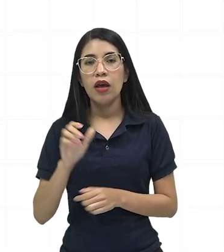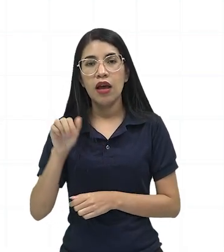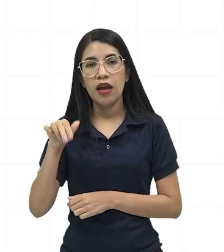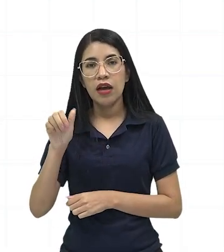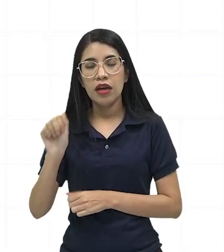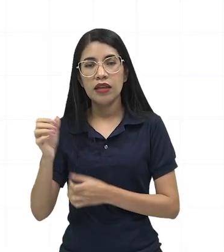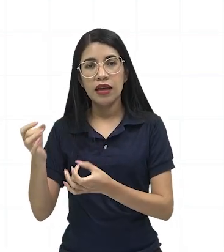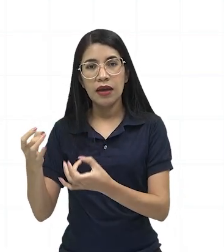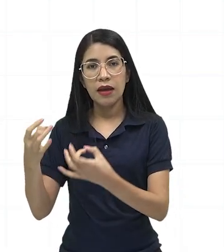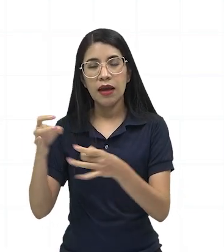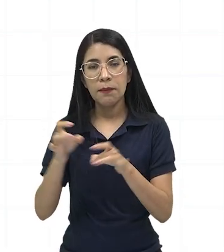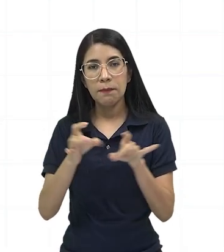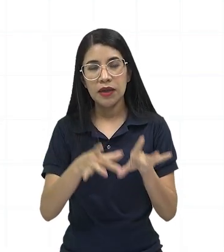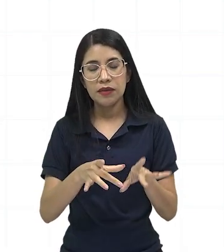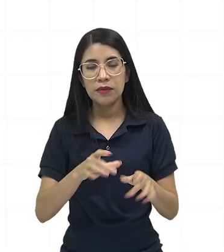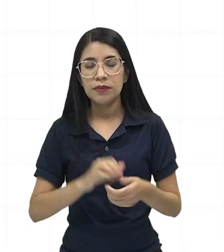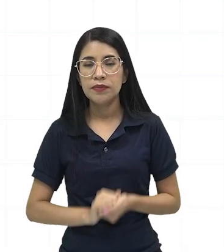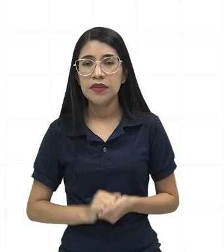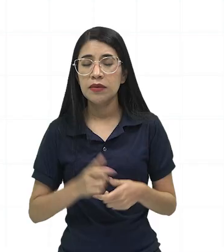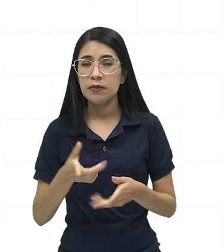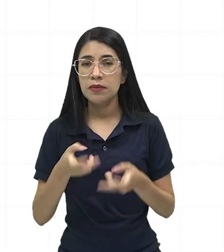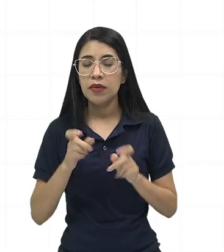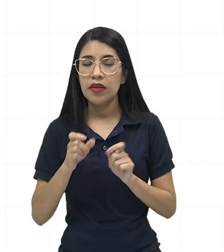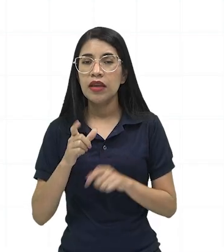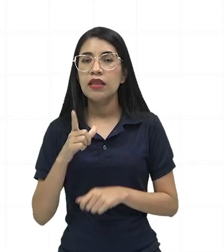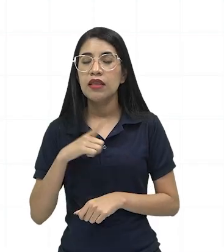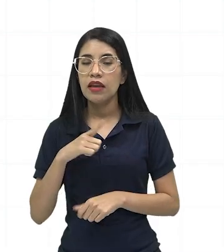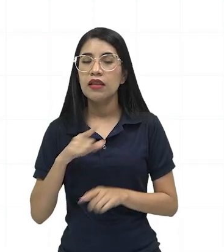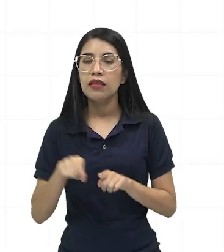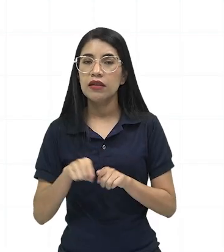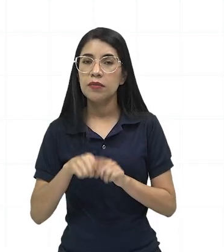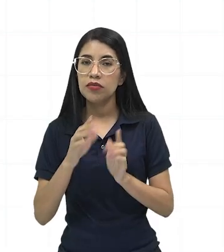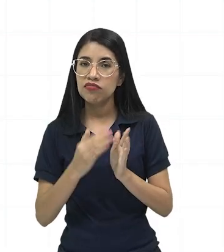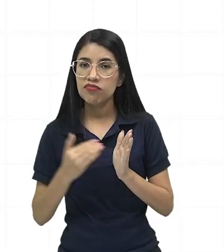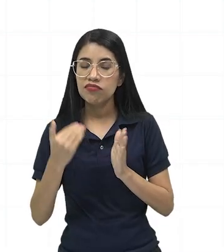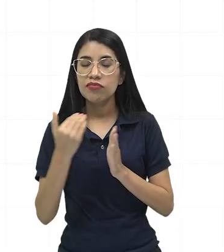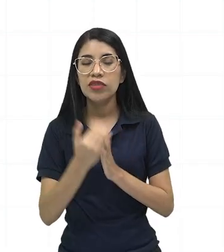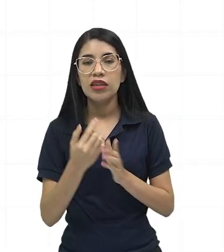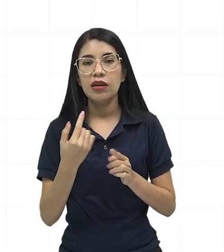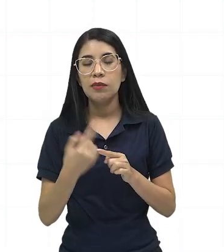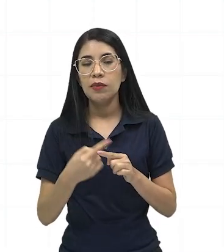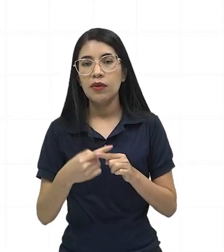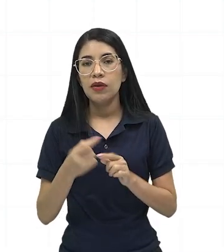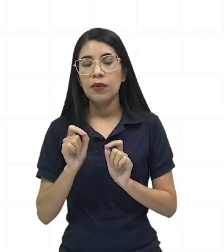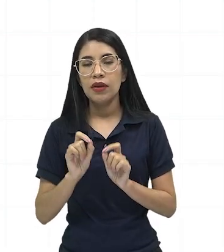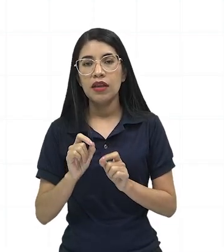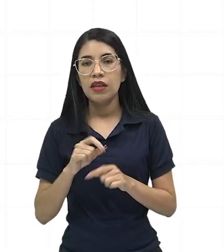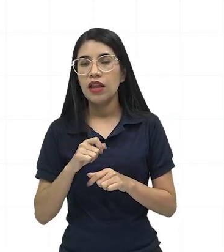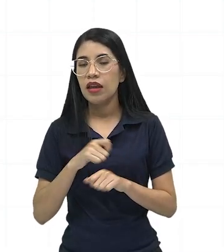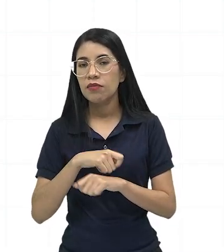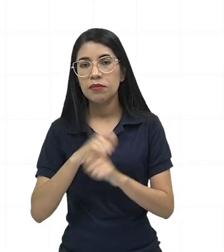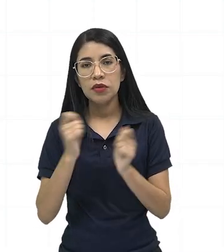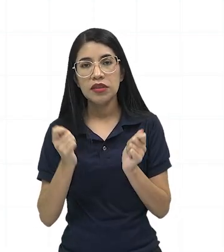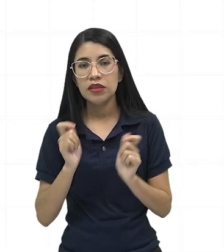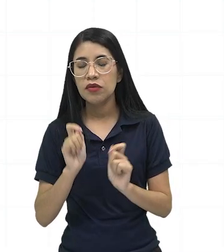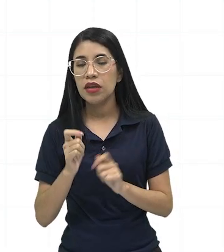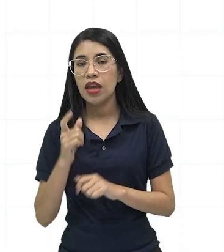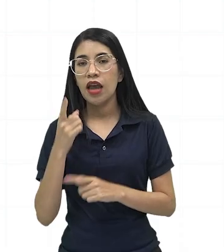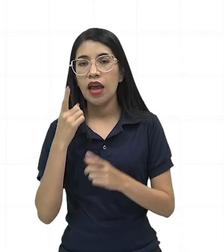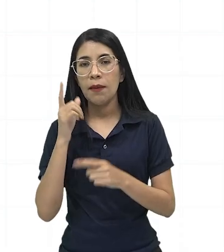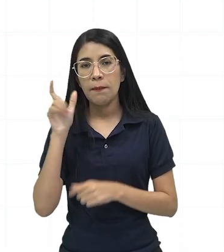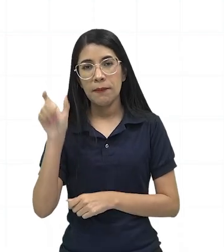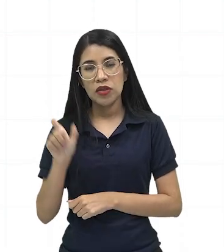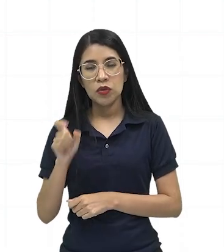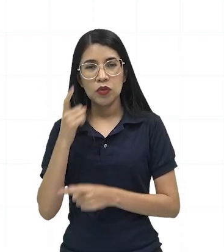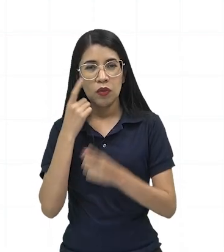de lágrimas. Então, observe que ainda há um exagero, porque não há possibilidade de uma pessoa